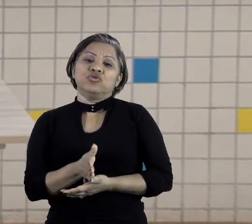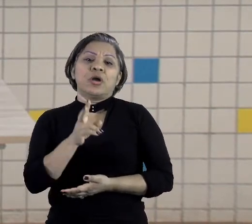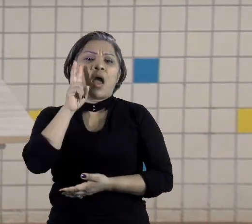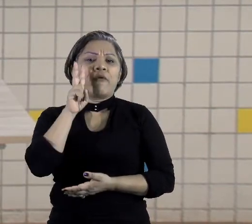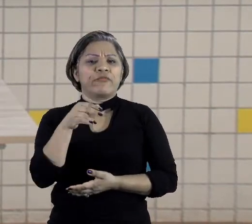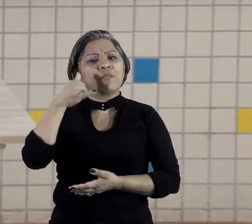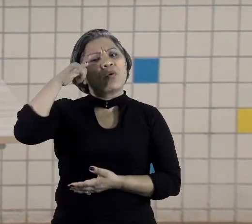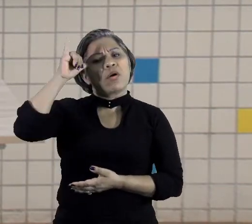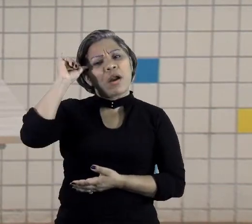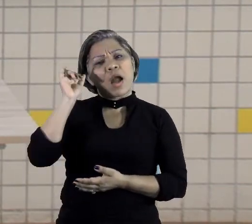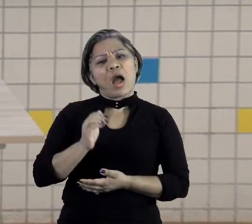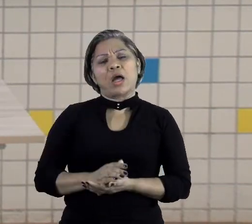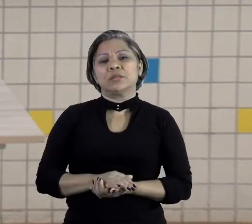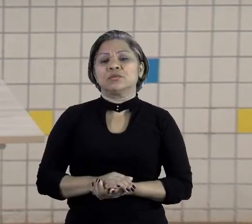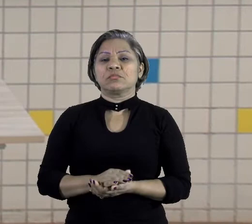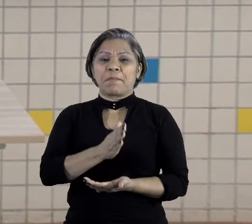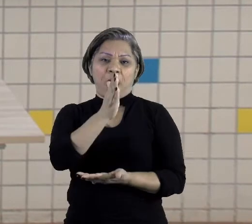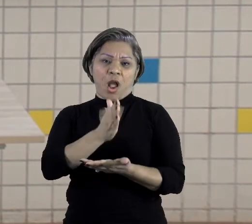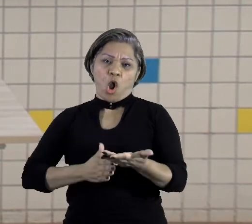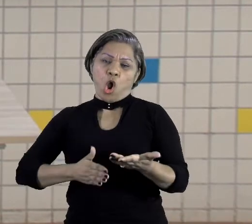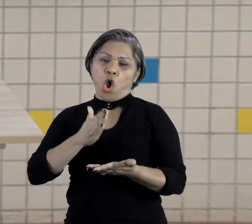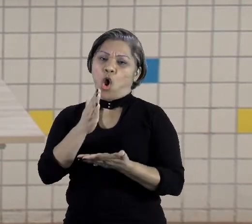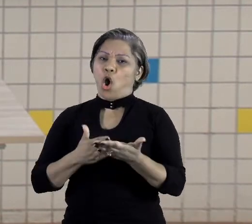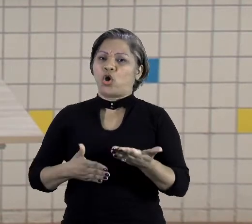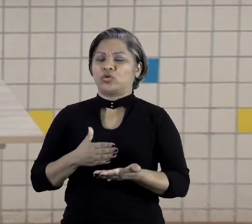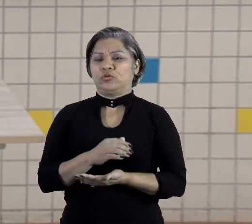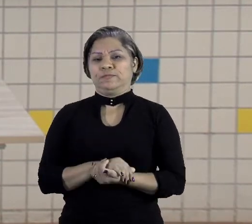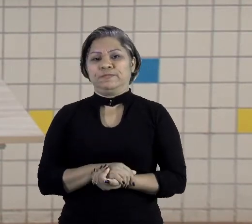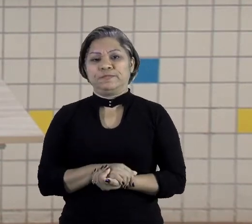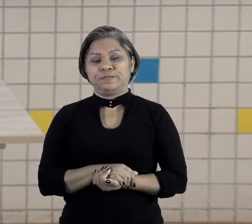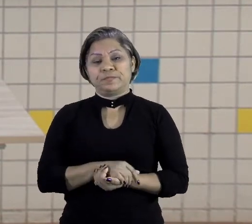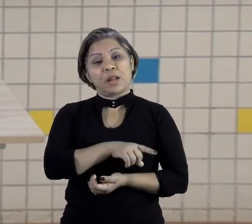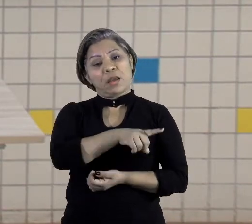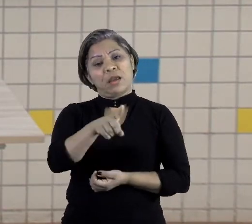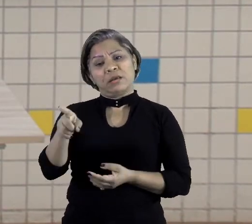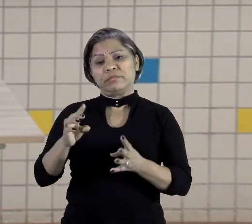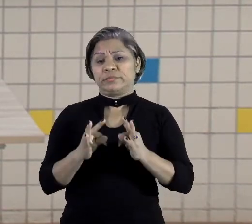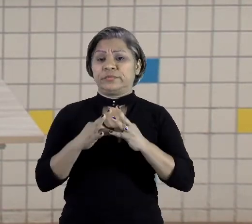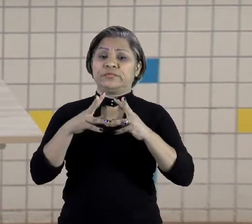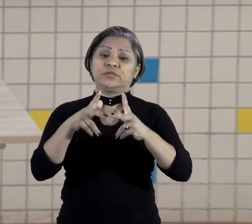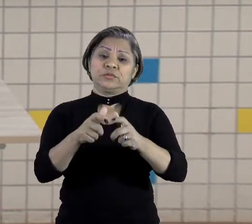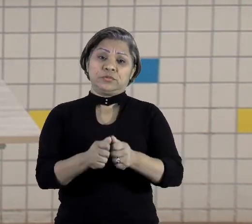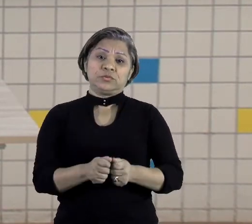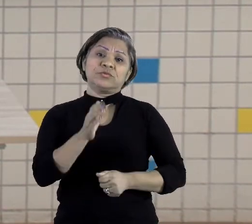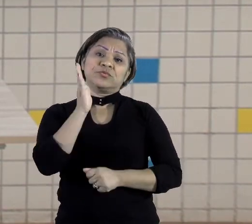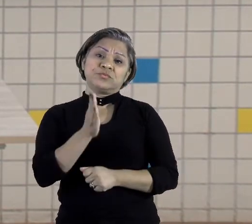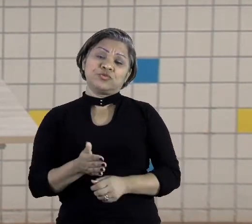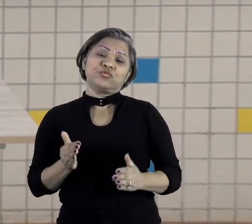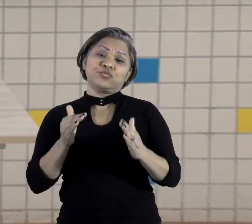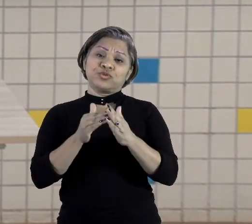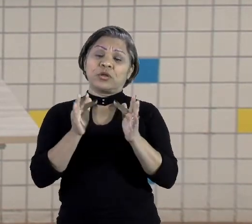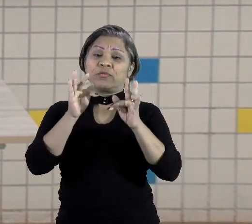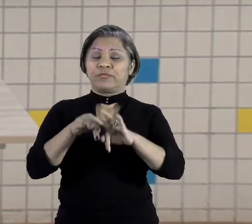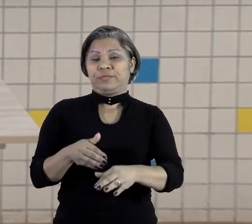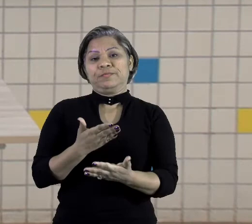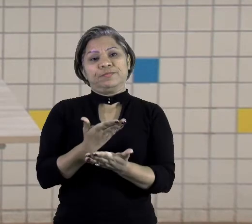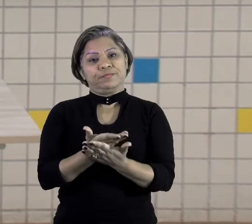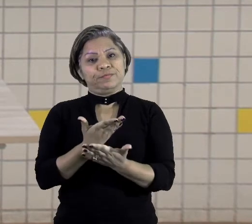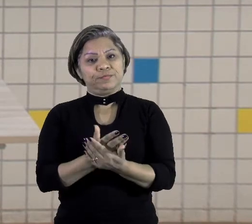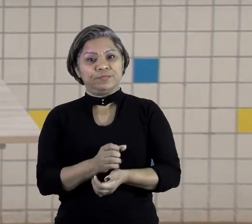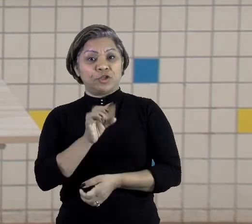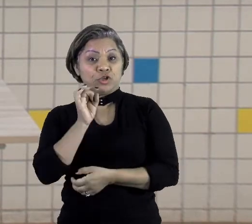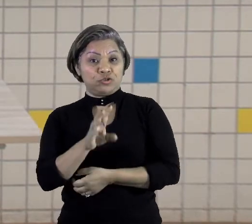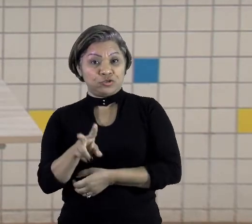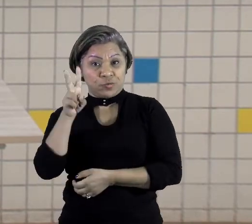anteriormente. E para vocês todos, nós estamos chegando ao fim da nossa aula. Só lembrando